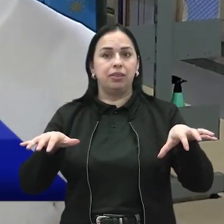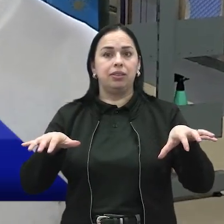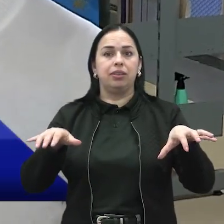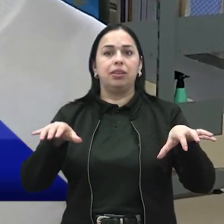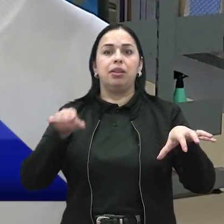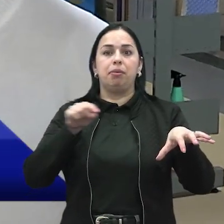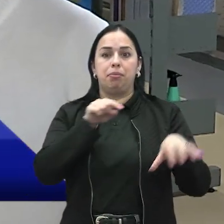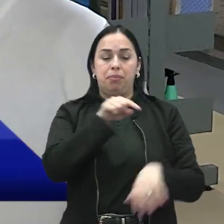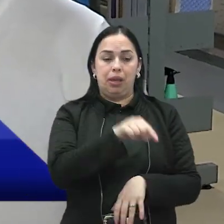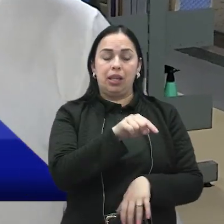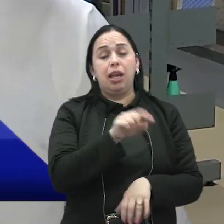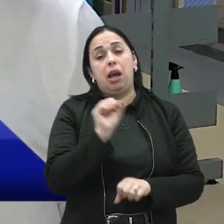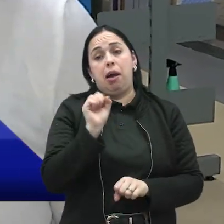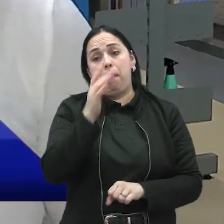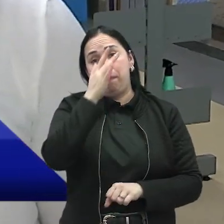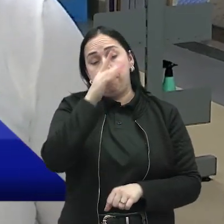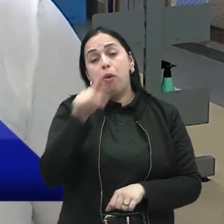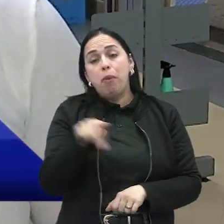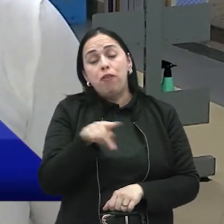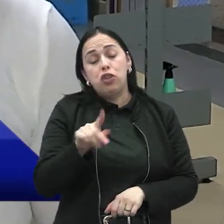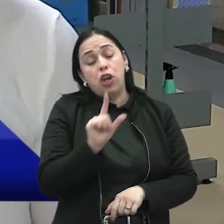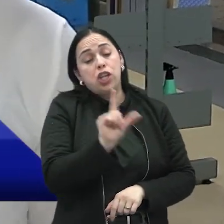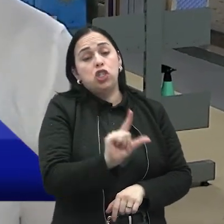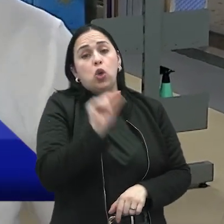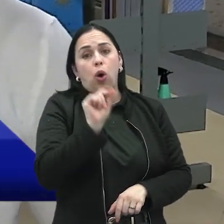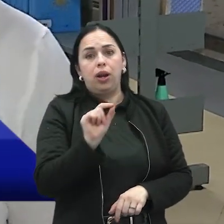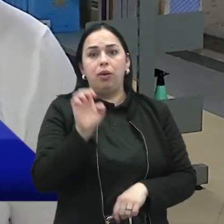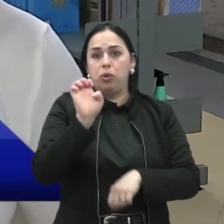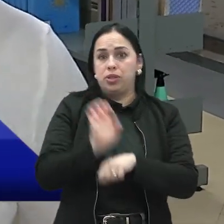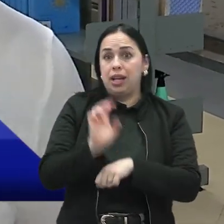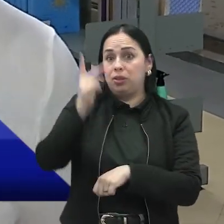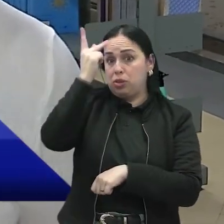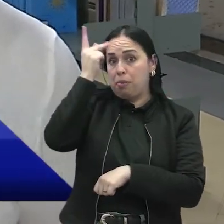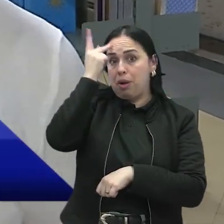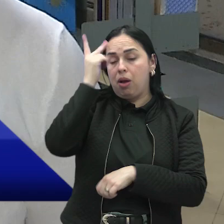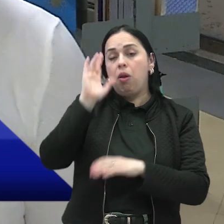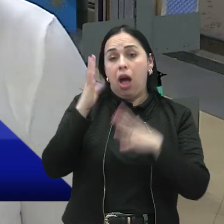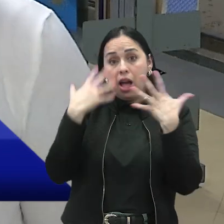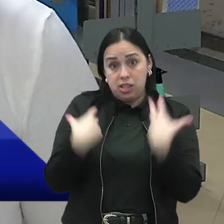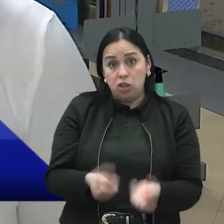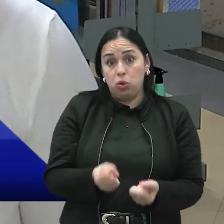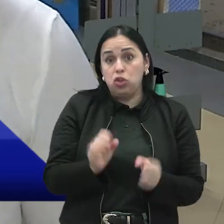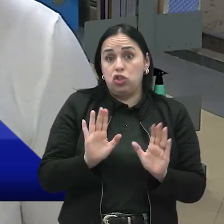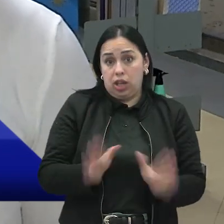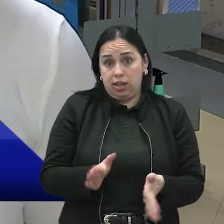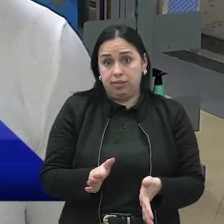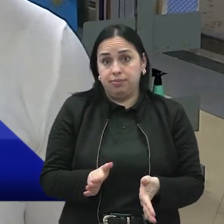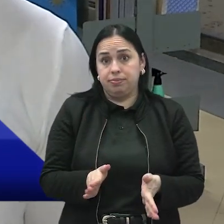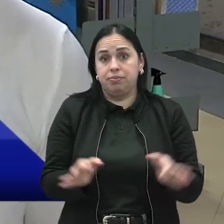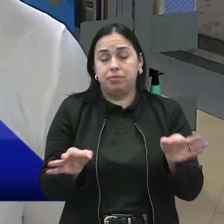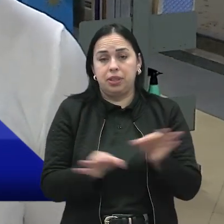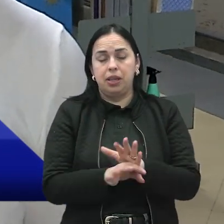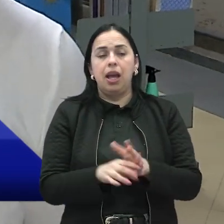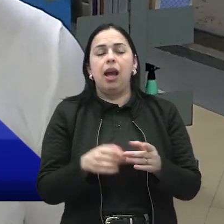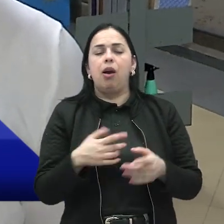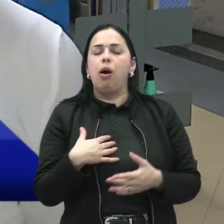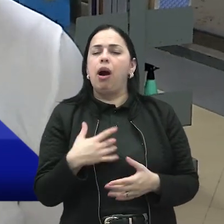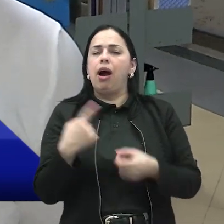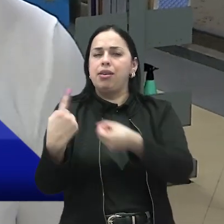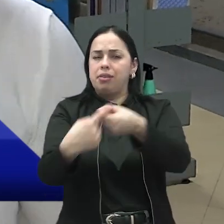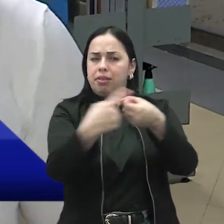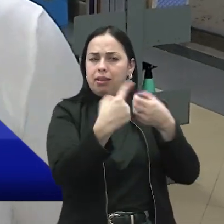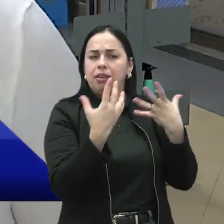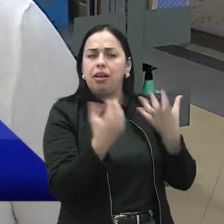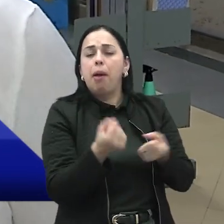ele é de caráter PND, de caráter opcional. Então, por exemplo, o Estado de São Paulo já aderiu. A tendência é que a adesão seja grande, por